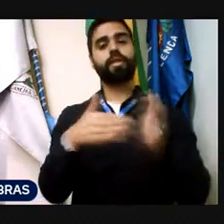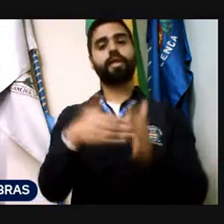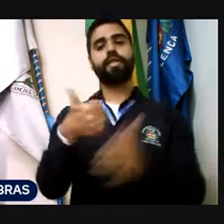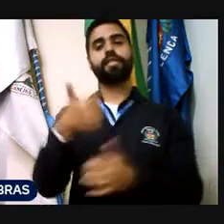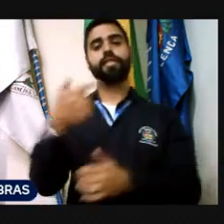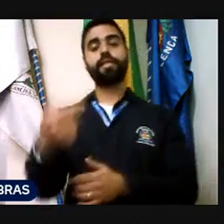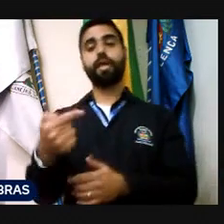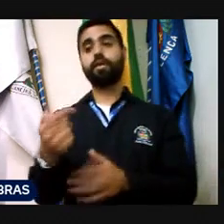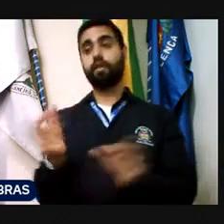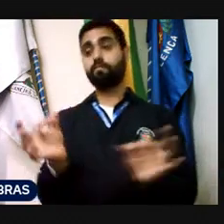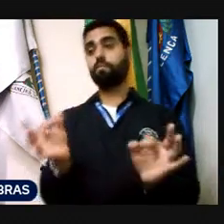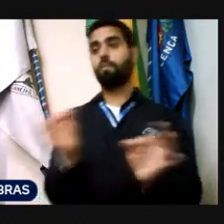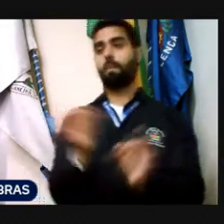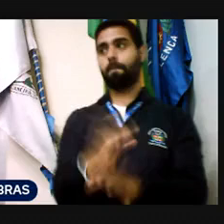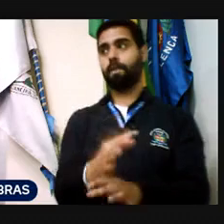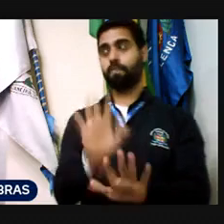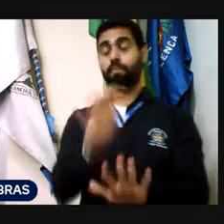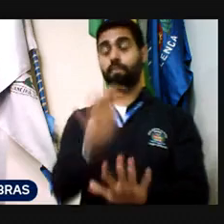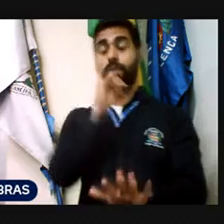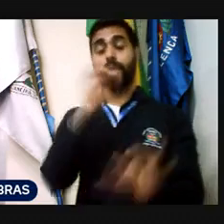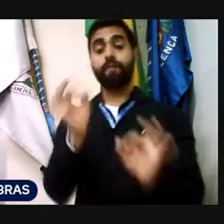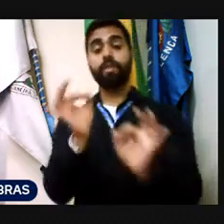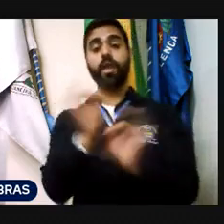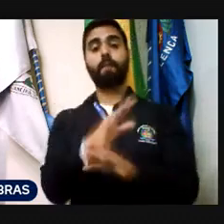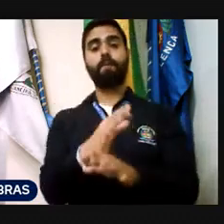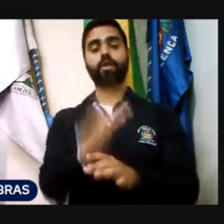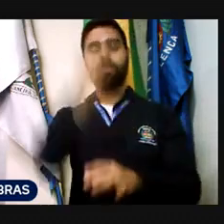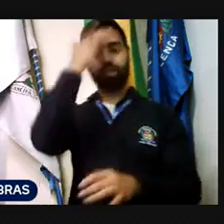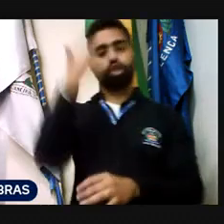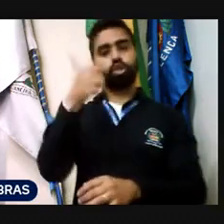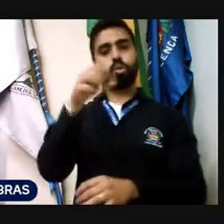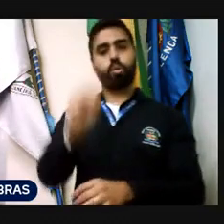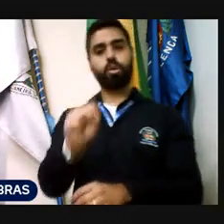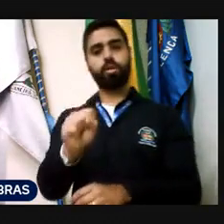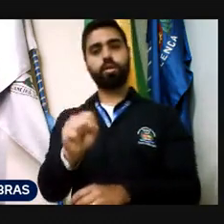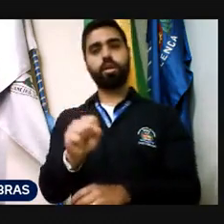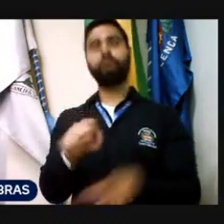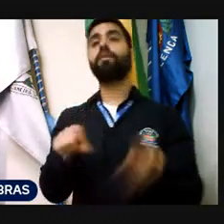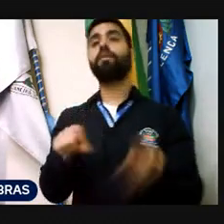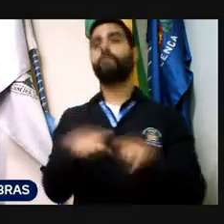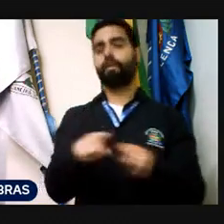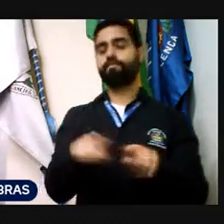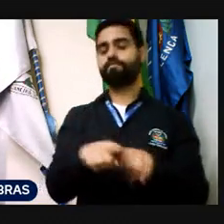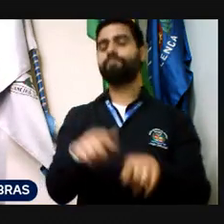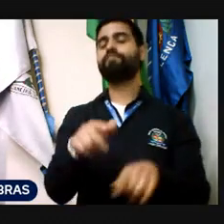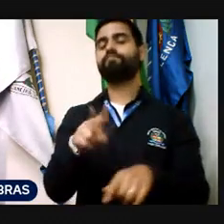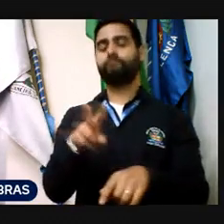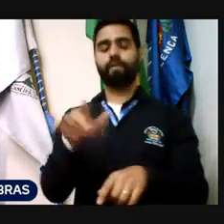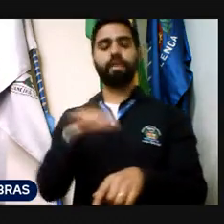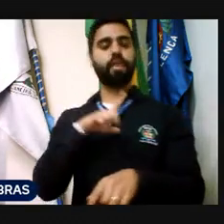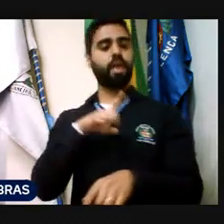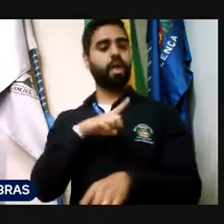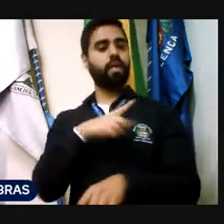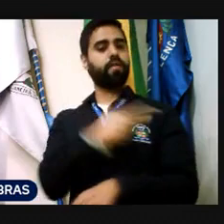né, das vacinações dos adultos até 18 anos, serão vacinados nossos adolescentes de 12 a 17